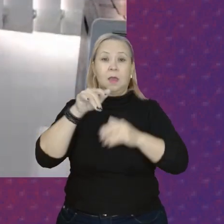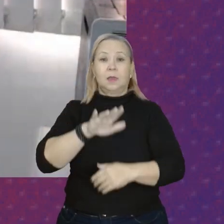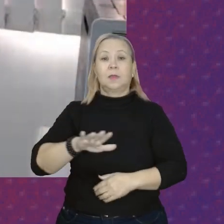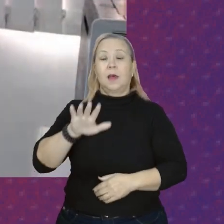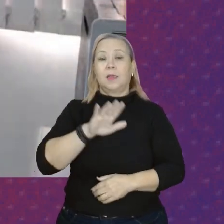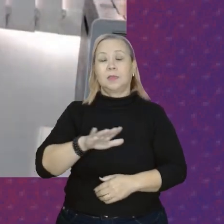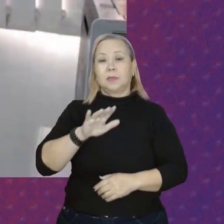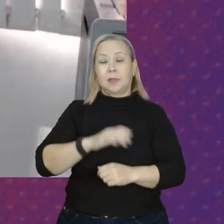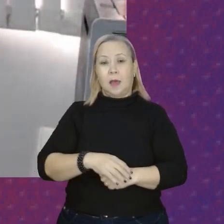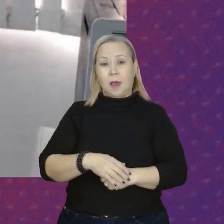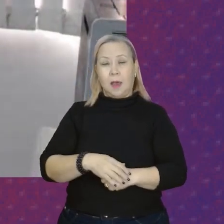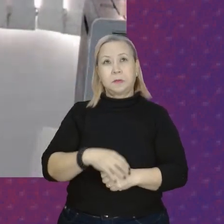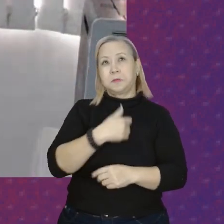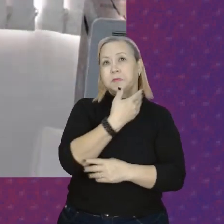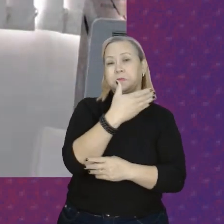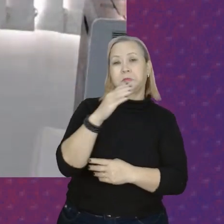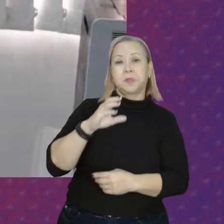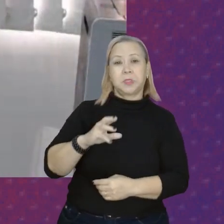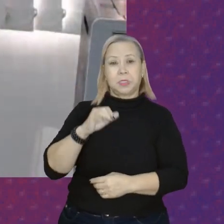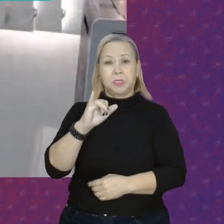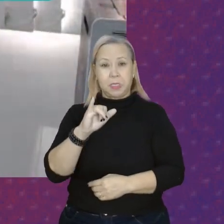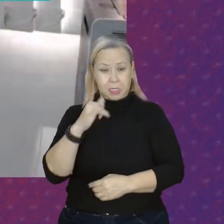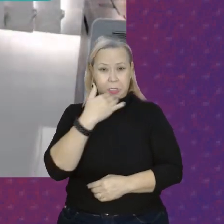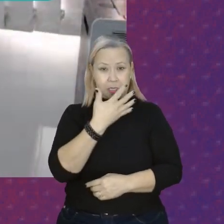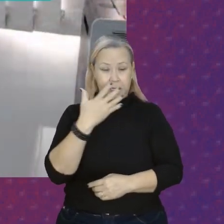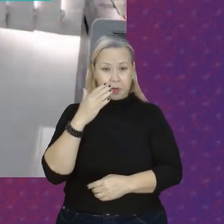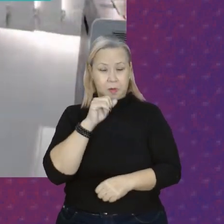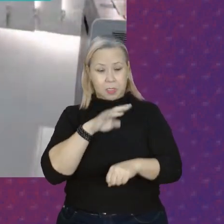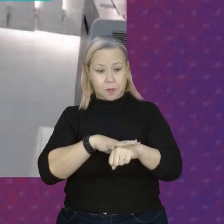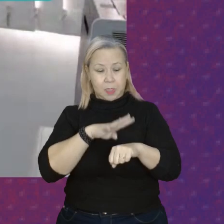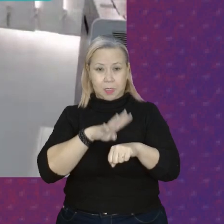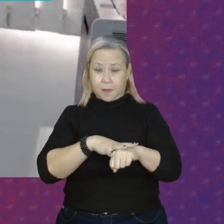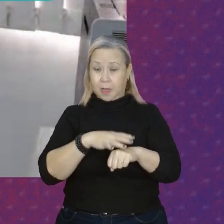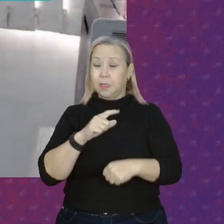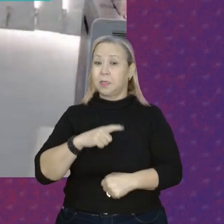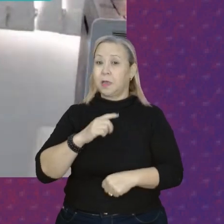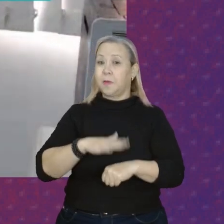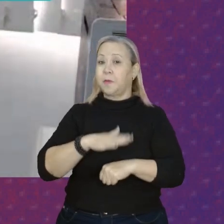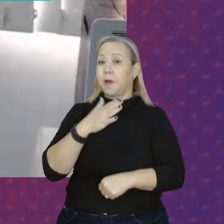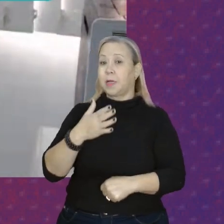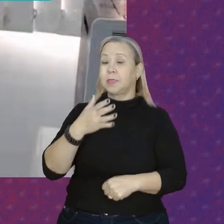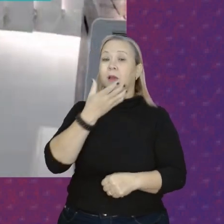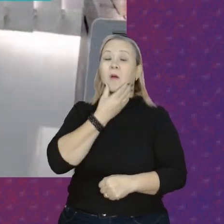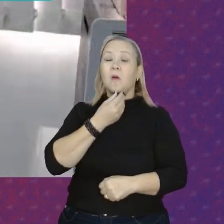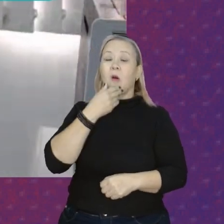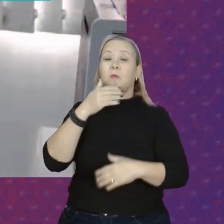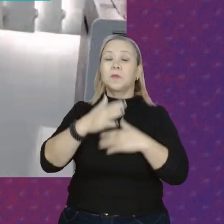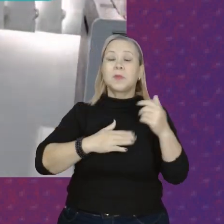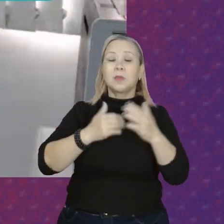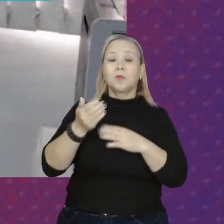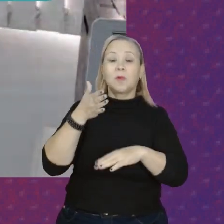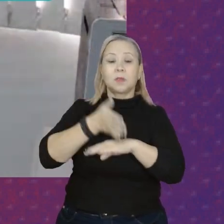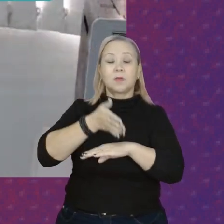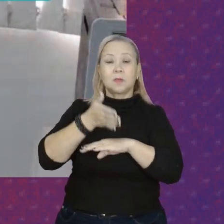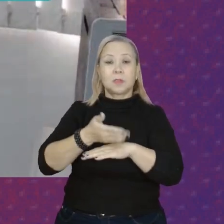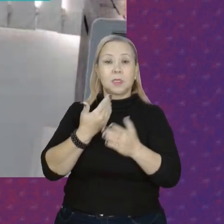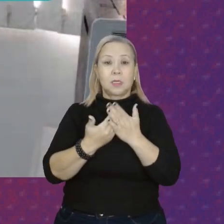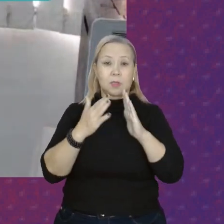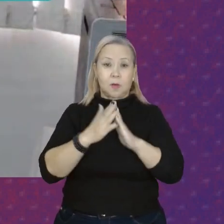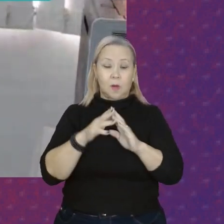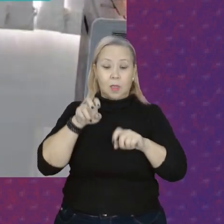para ciências da natureza e matemática, nós temos mais homens atuando dentro das escolas, principalmente na